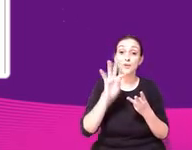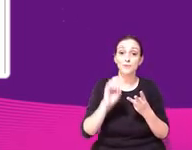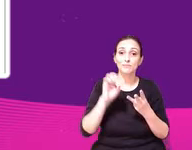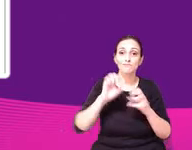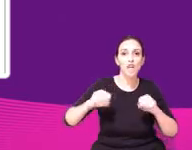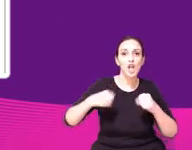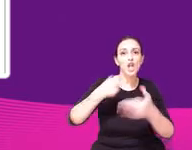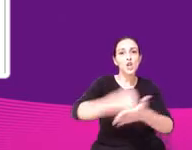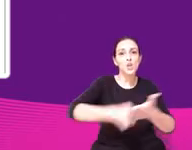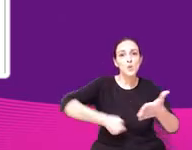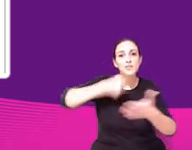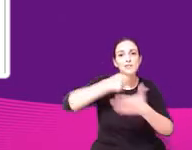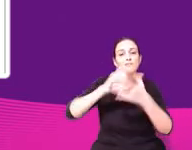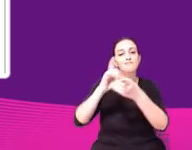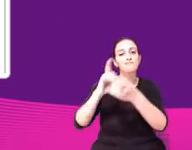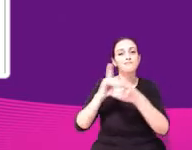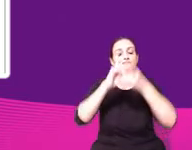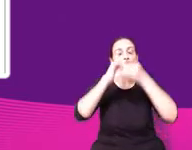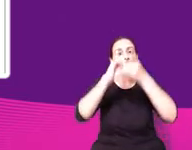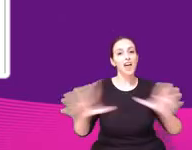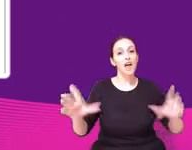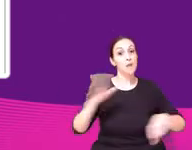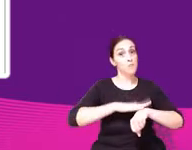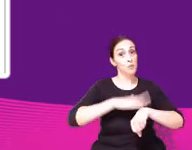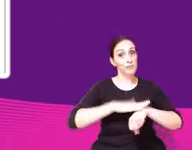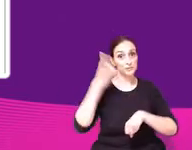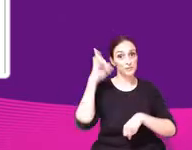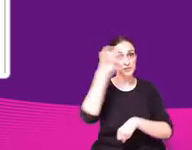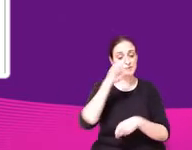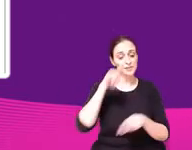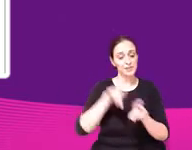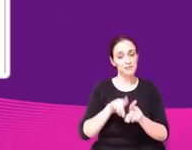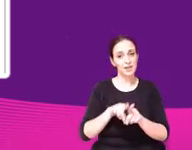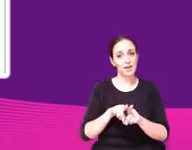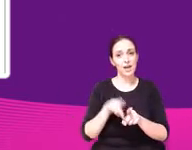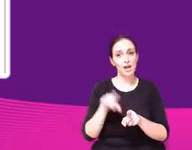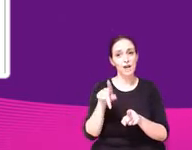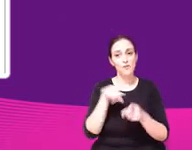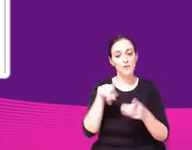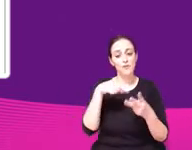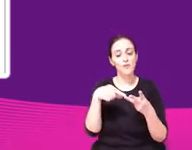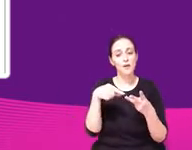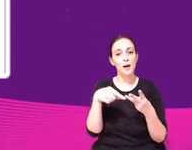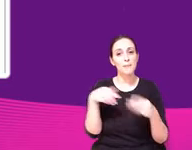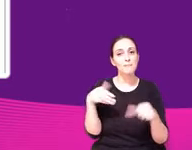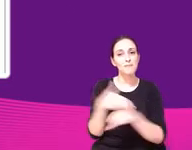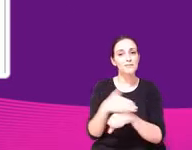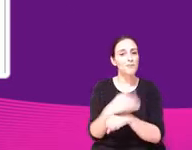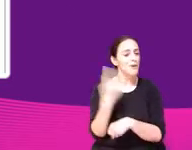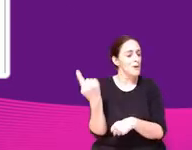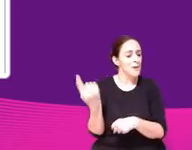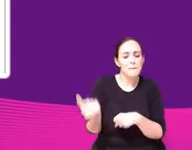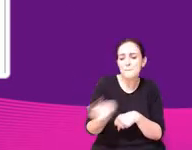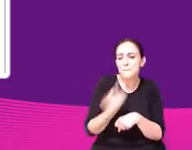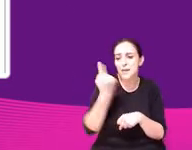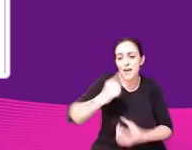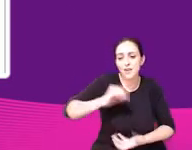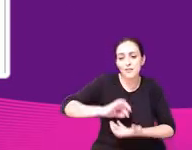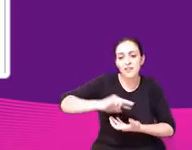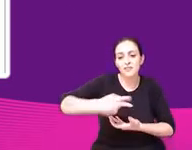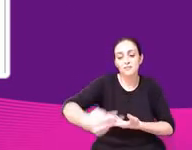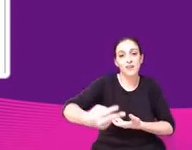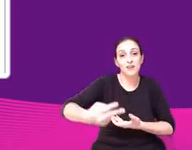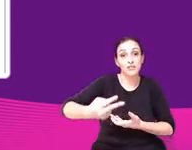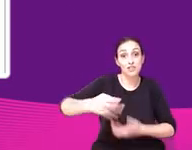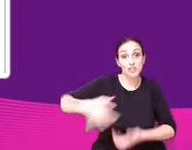pela democracia em tempos muito difíceis. O professor Roberto Chapo participou do primeiro transplante renal do Brasil em 63,